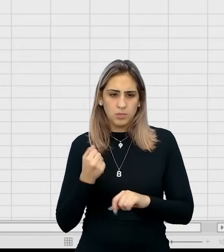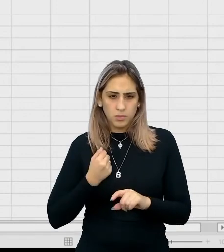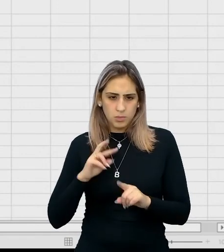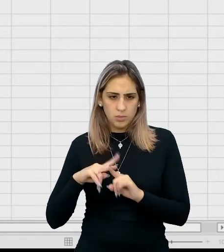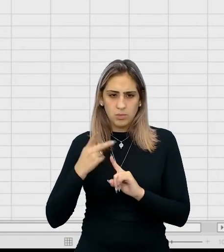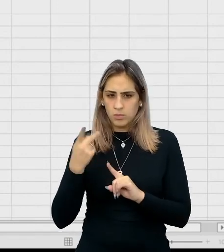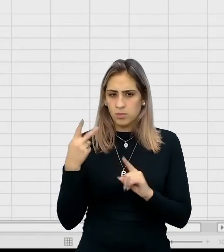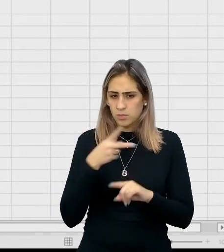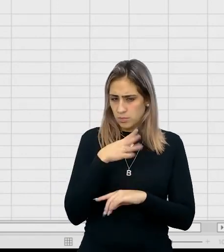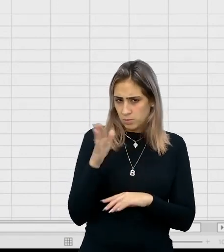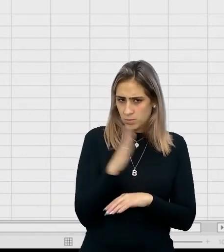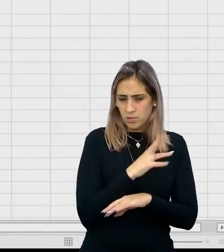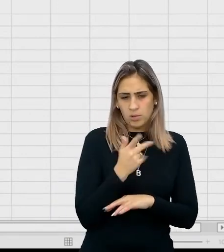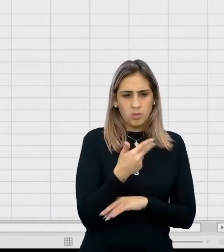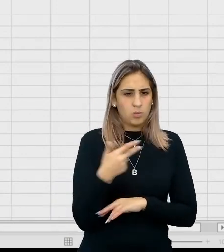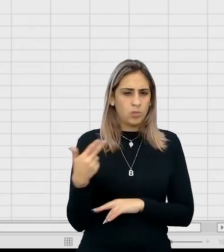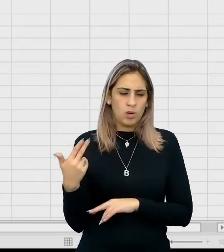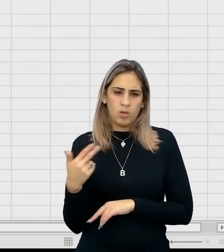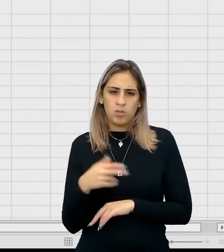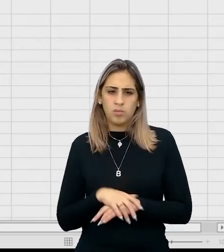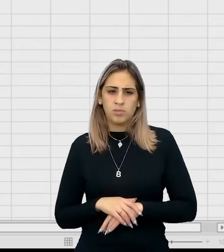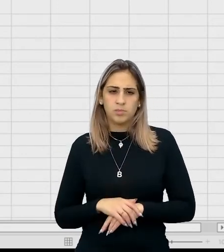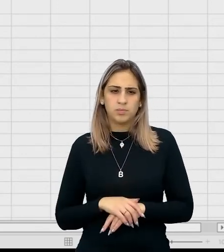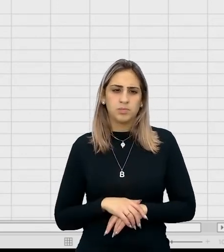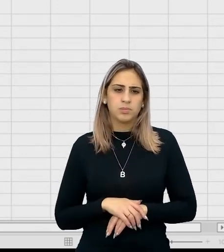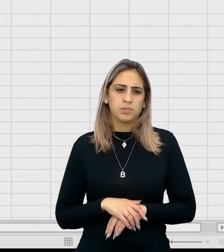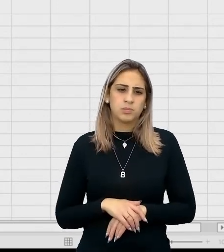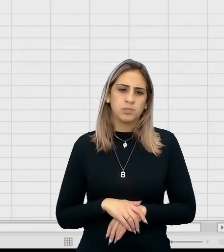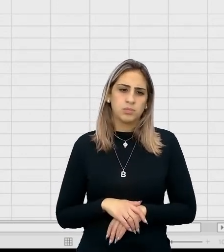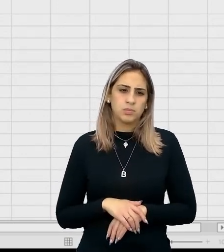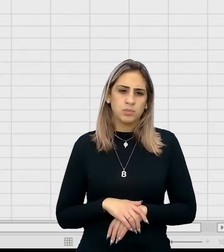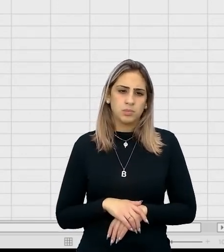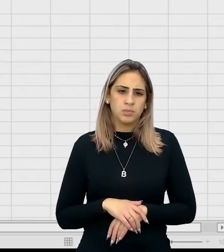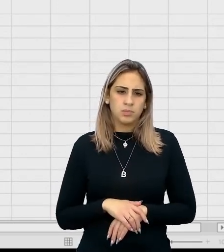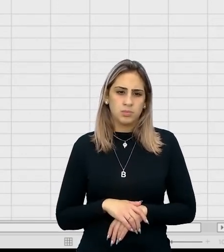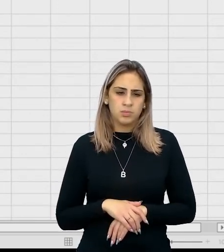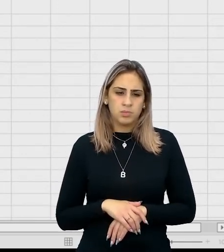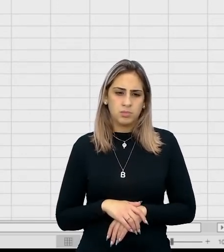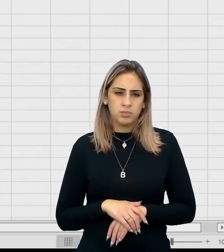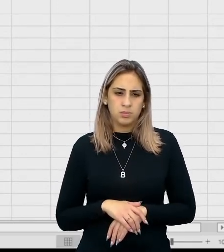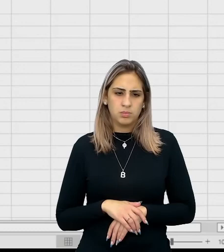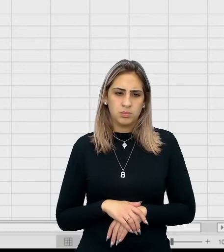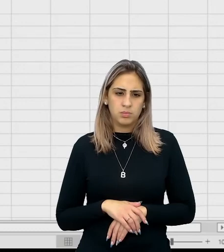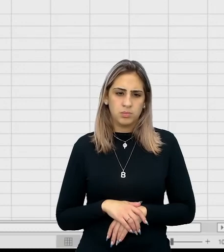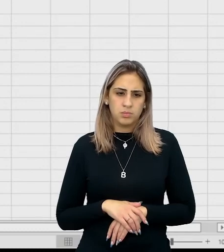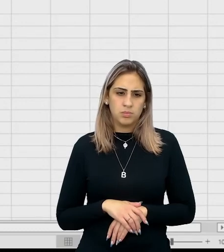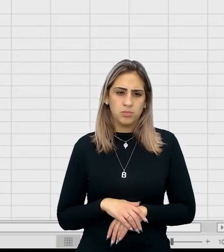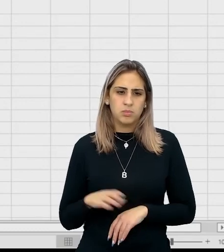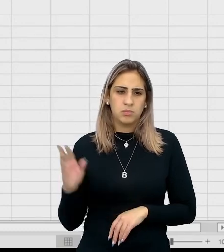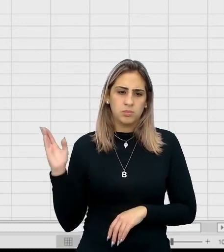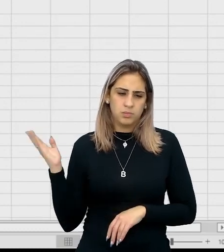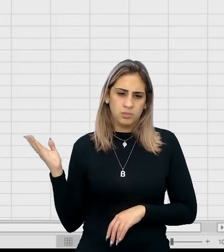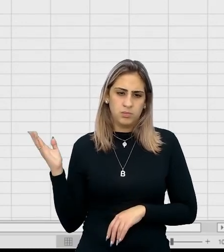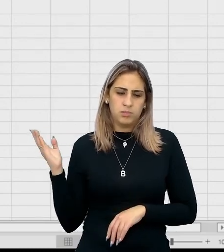o resto é tudo igual, eu vou colocar aqui um quadrado, 2, certo? E vou dar um Enter.